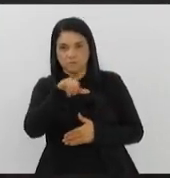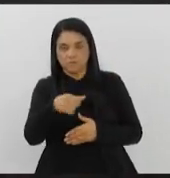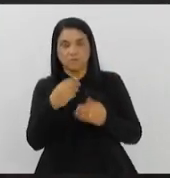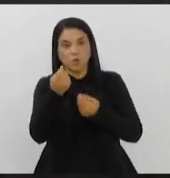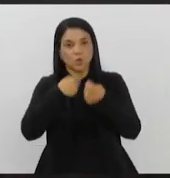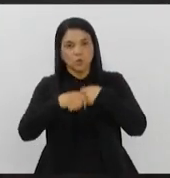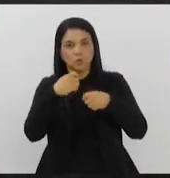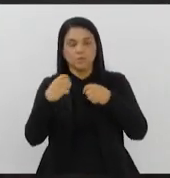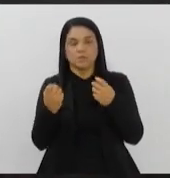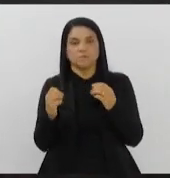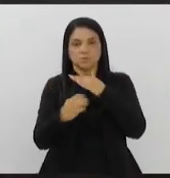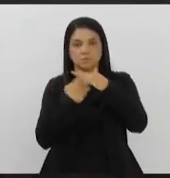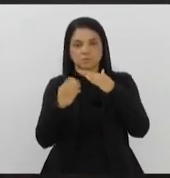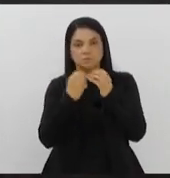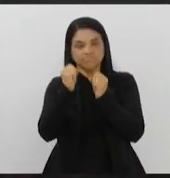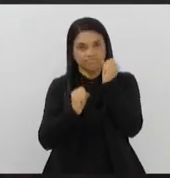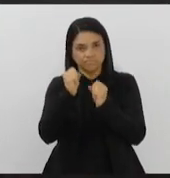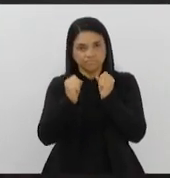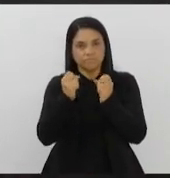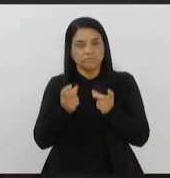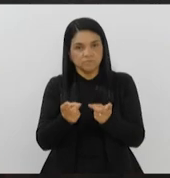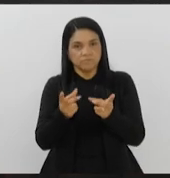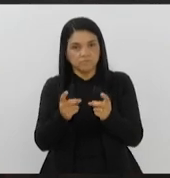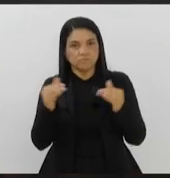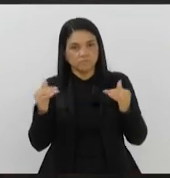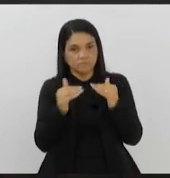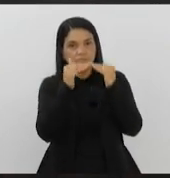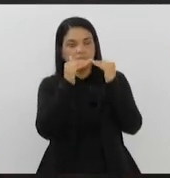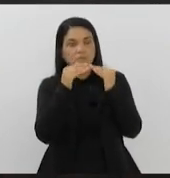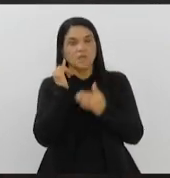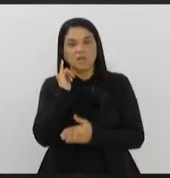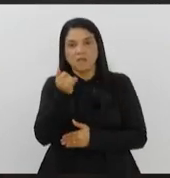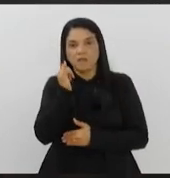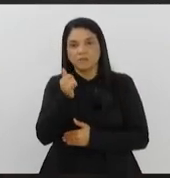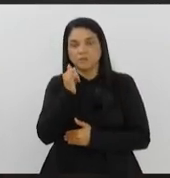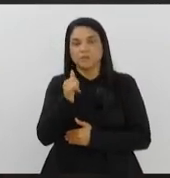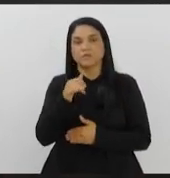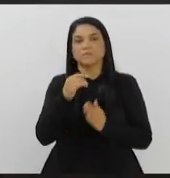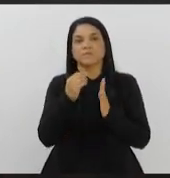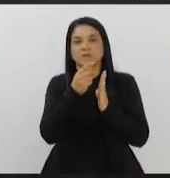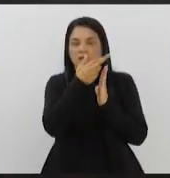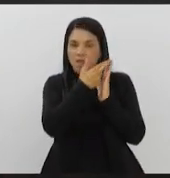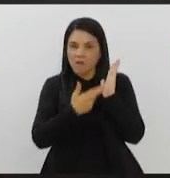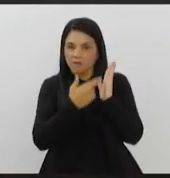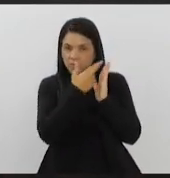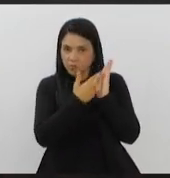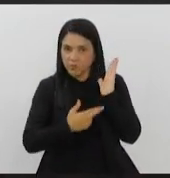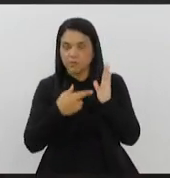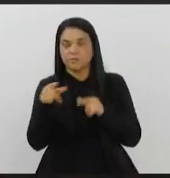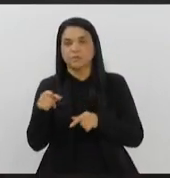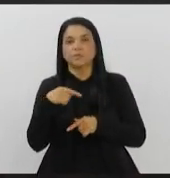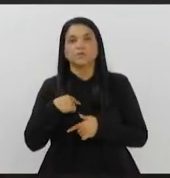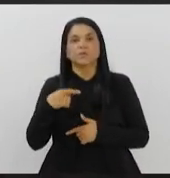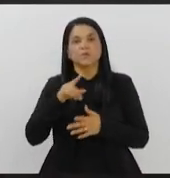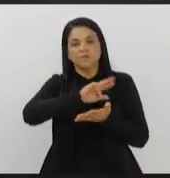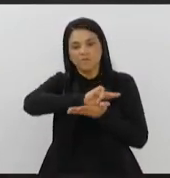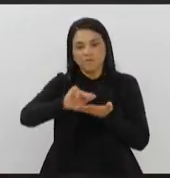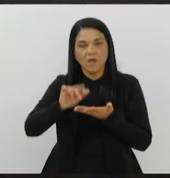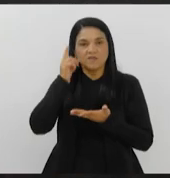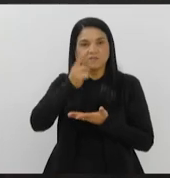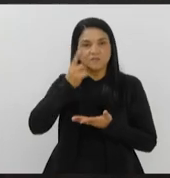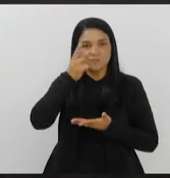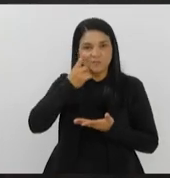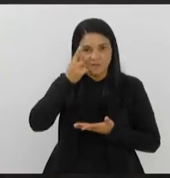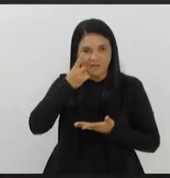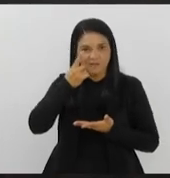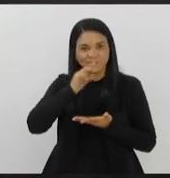Economia, Indústria e Comércio favorável. Relatores, deputados Carlos Mink, Mônica Francisco, Permeira Regiane, Valdec Carneiro, Vinícius